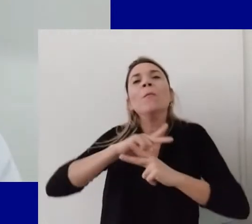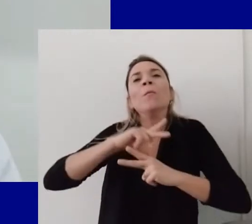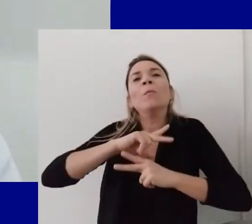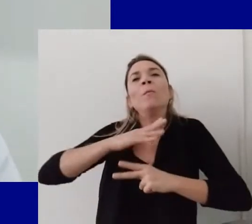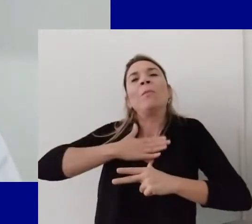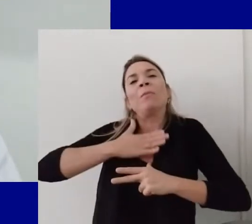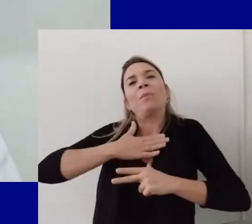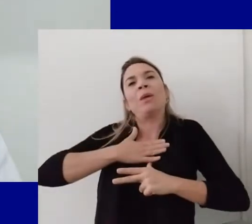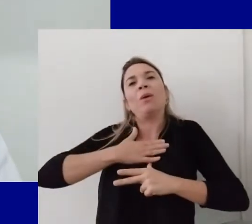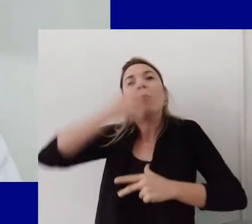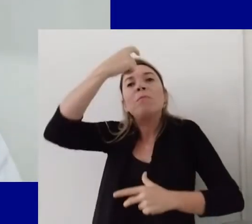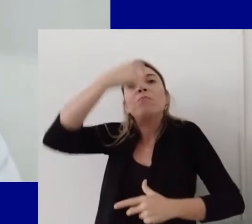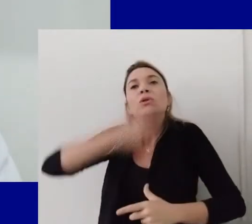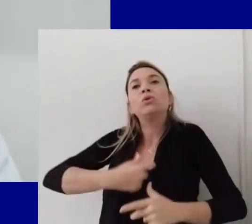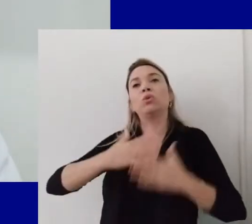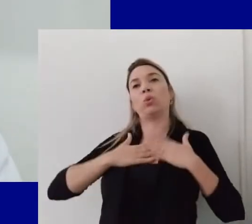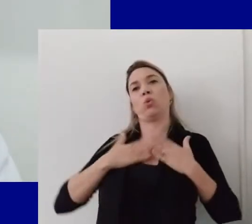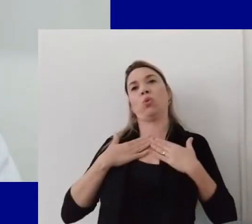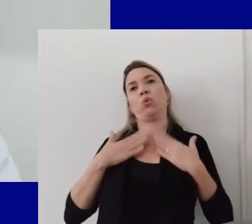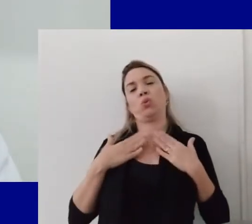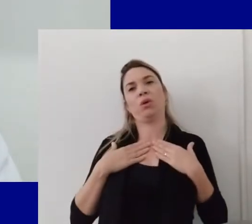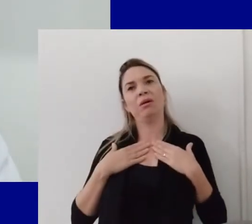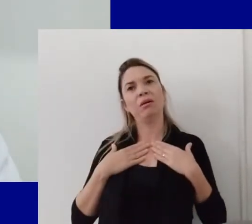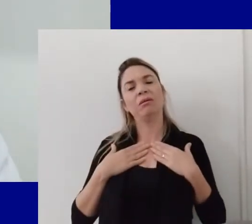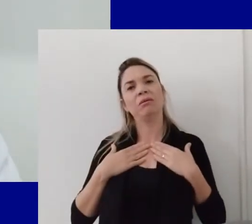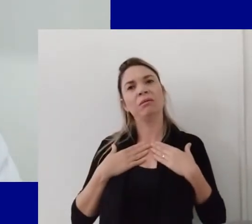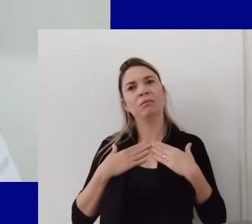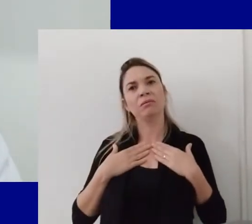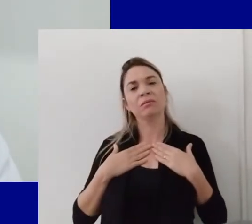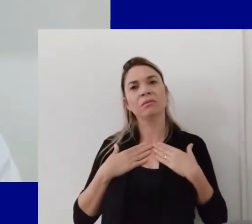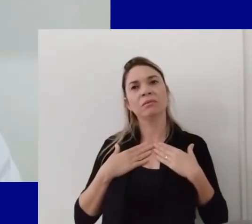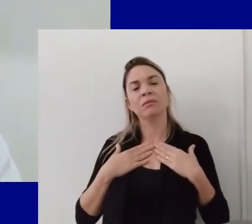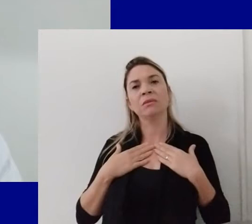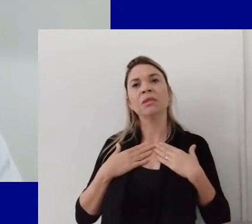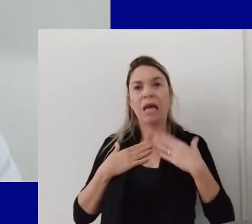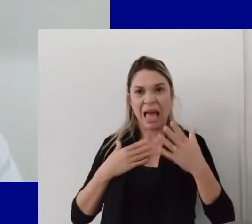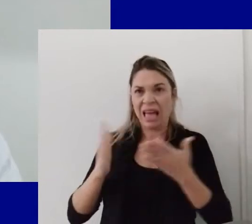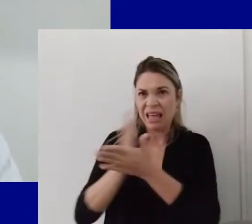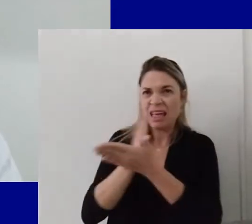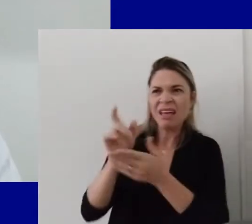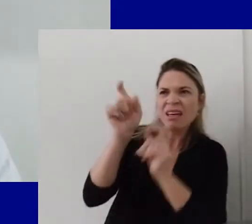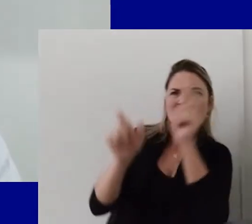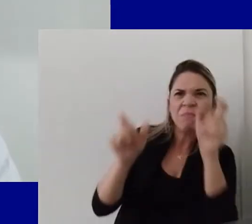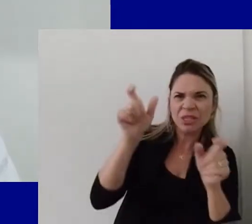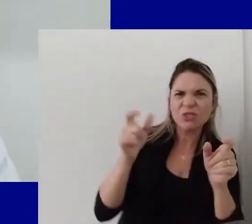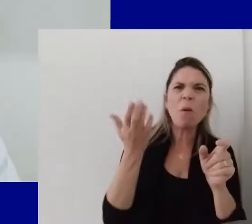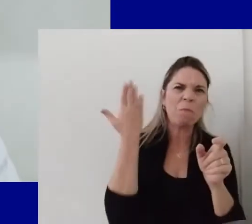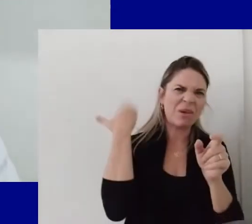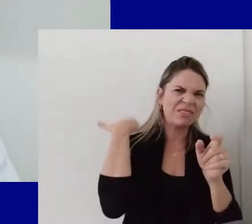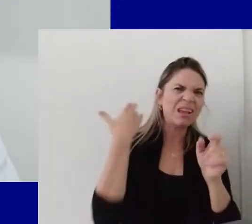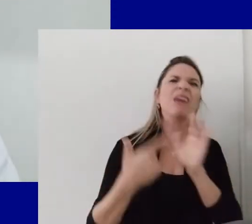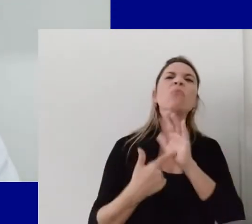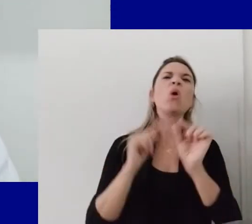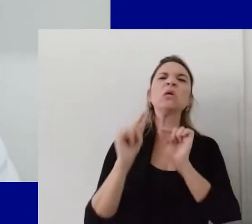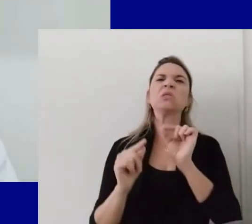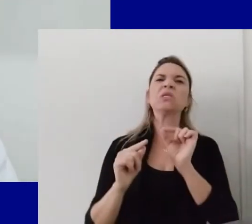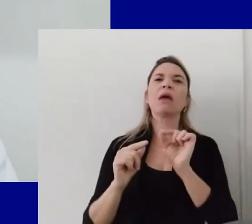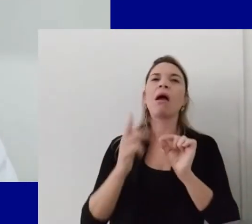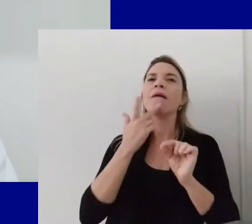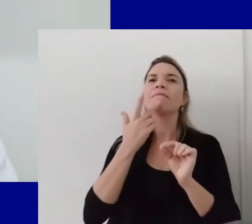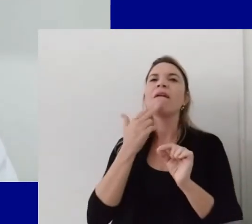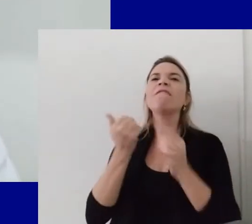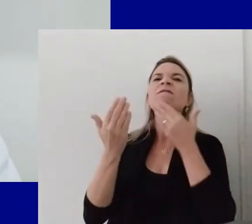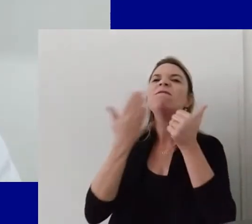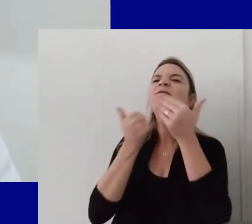oração uma espécie de meio ou de instrumento para manipular os seus